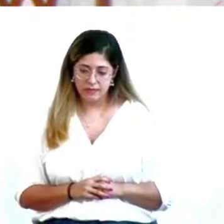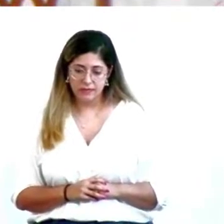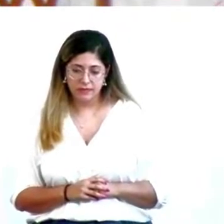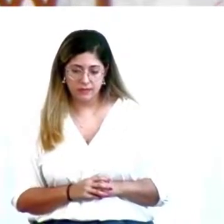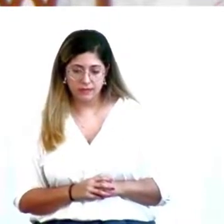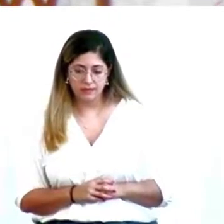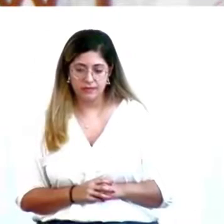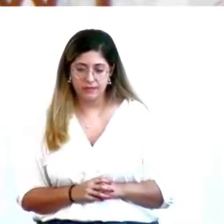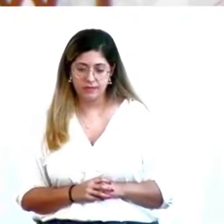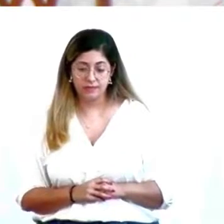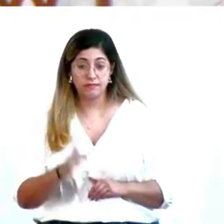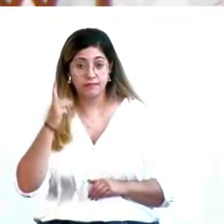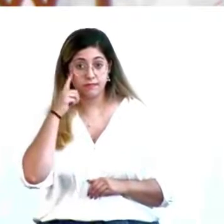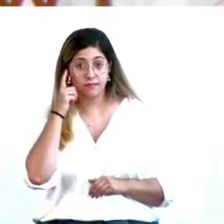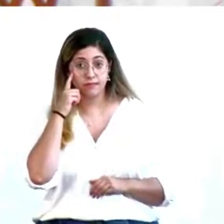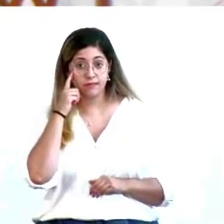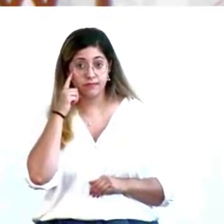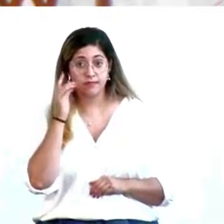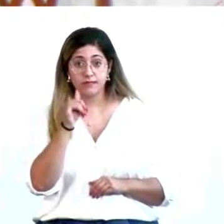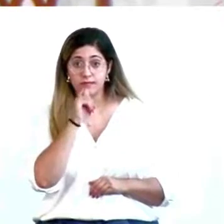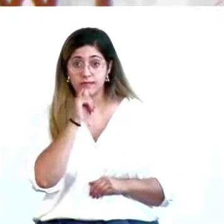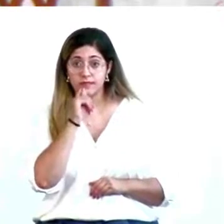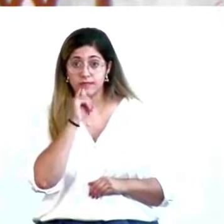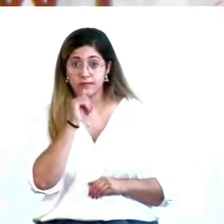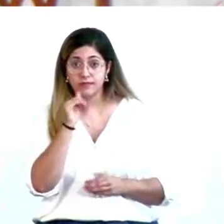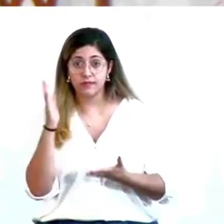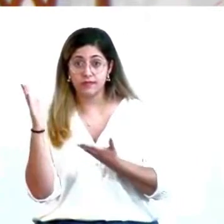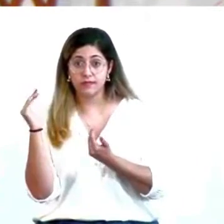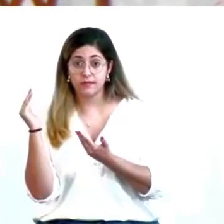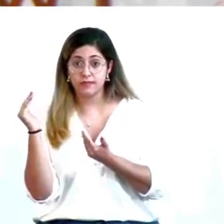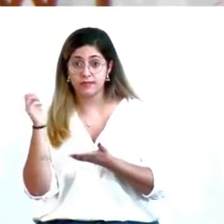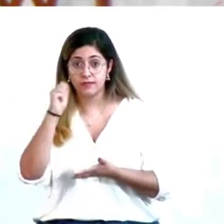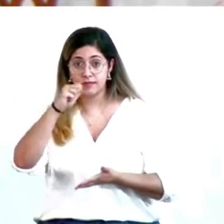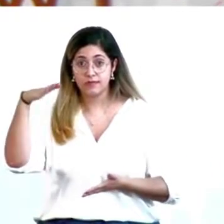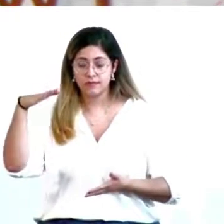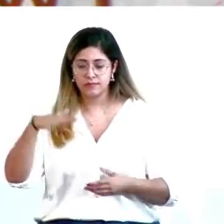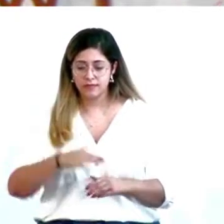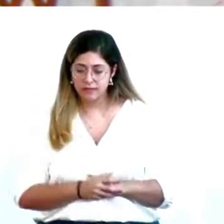isso. Já pararam para pensar, por que na Escritura não tem namoro?